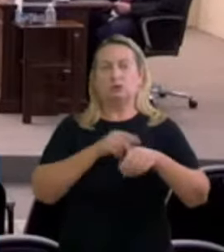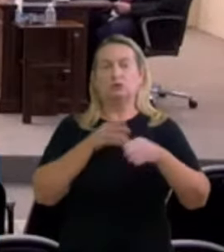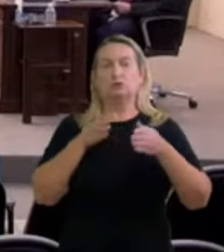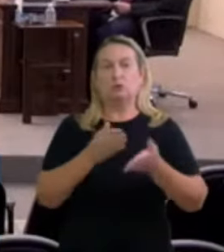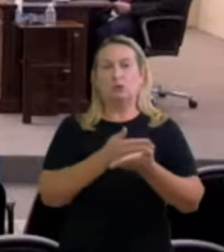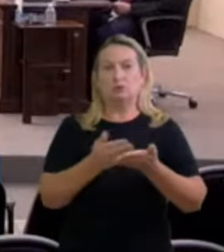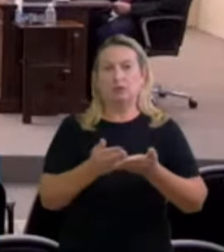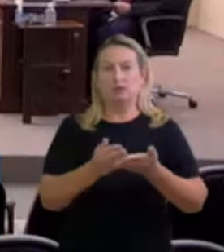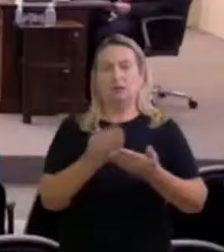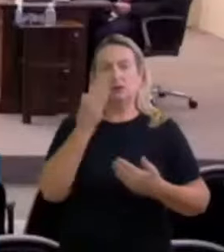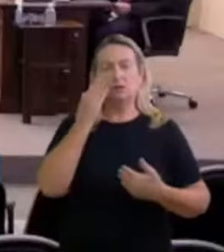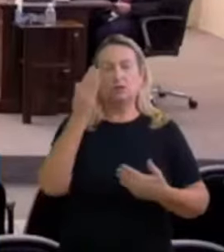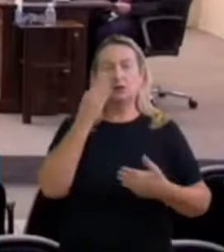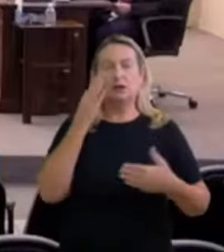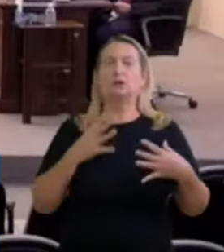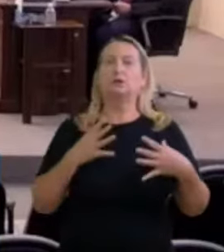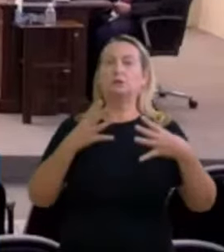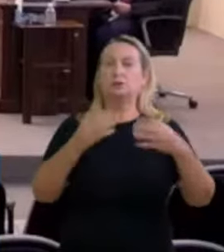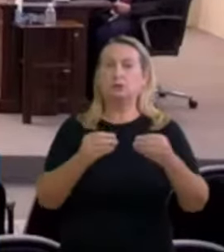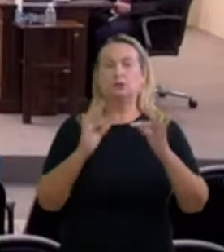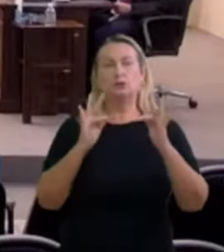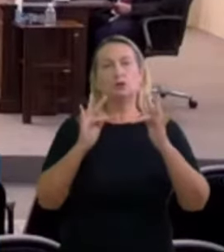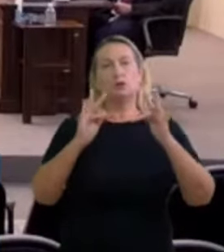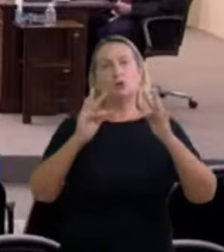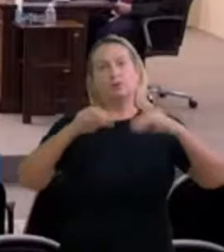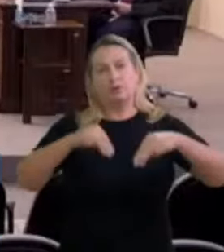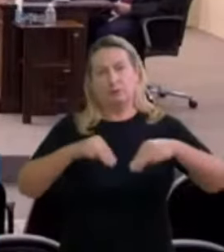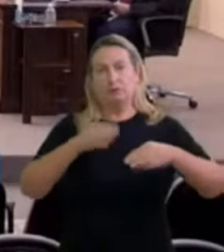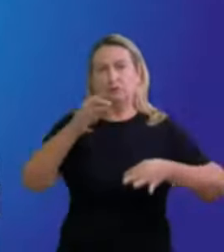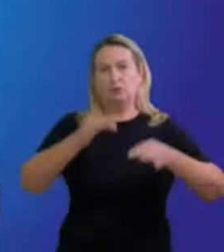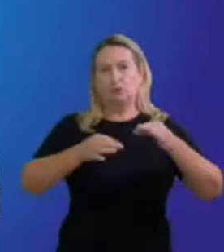todos declaro encerrada a presente